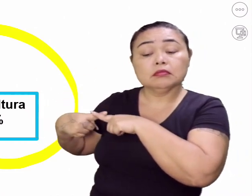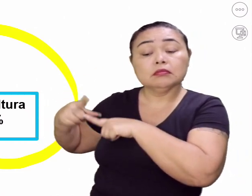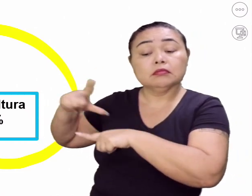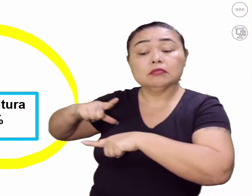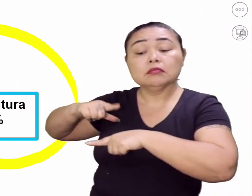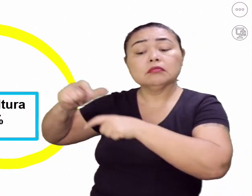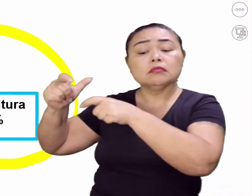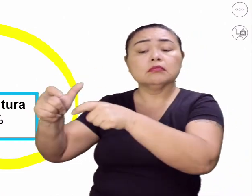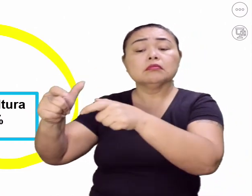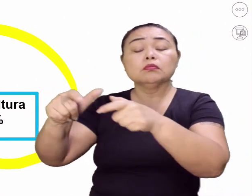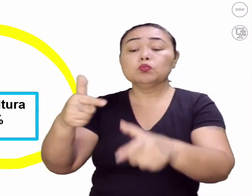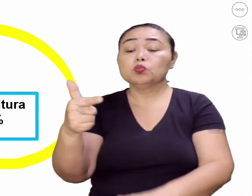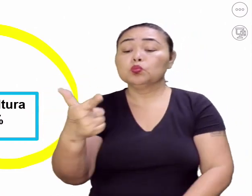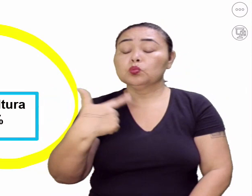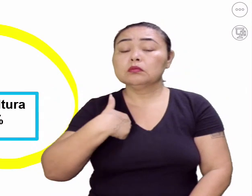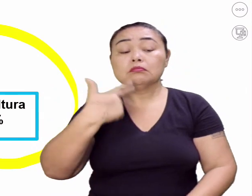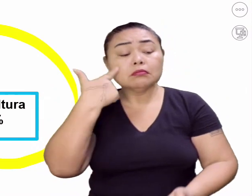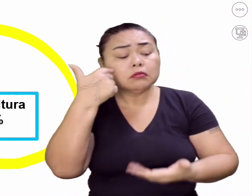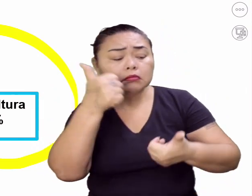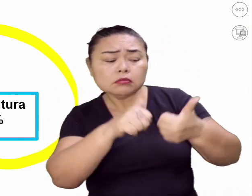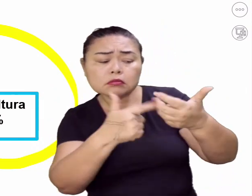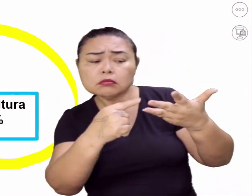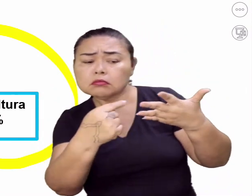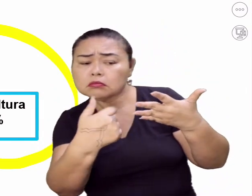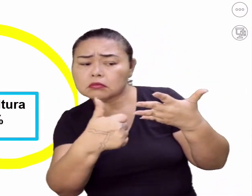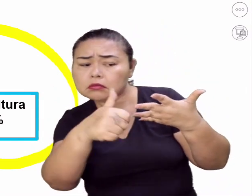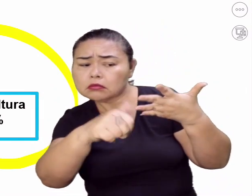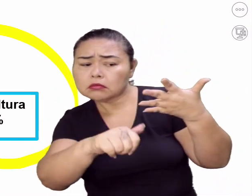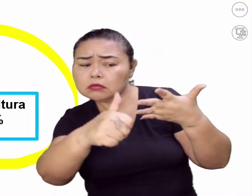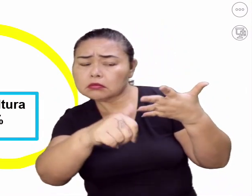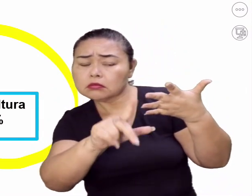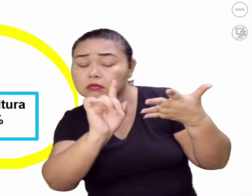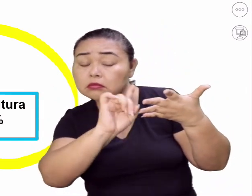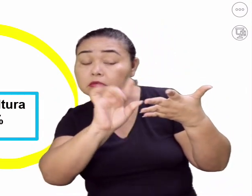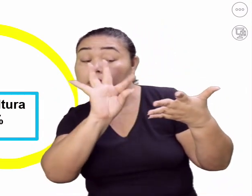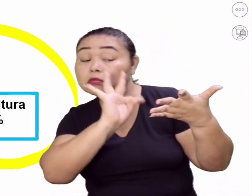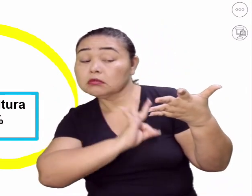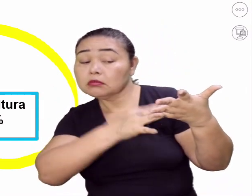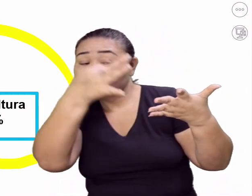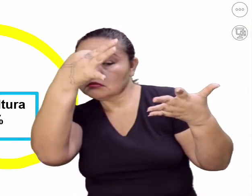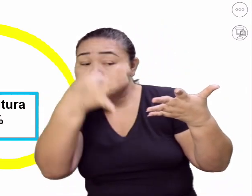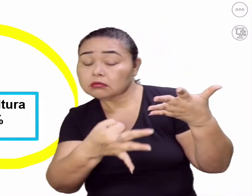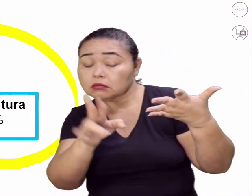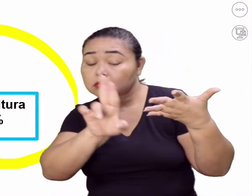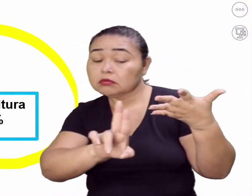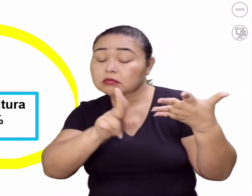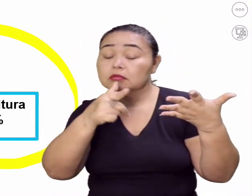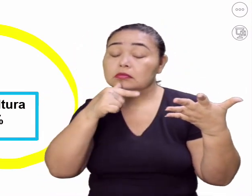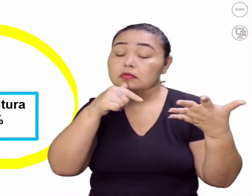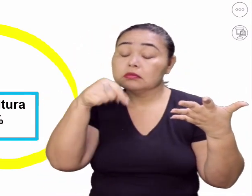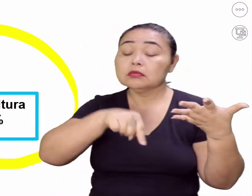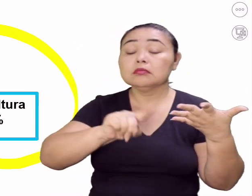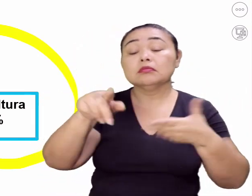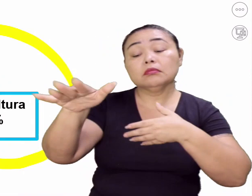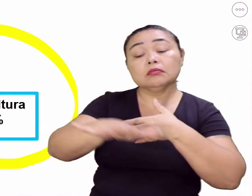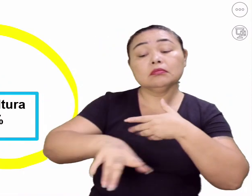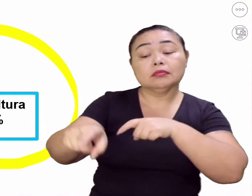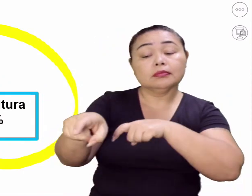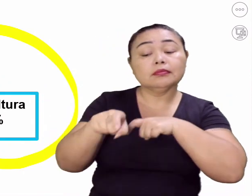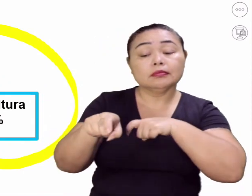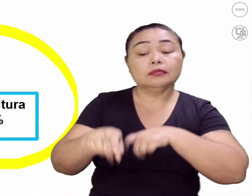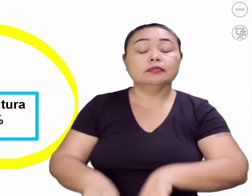muitos lugares que não tem um critério ou uma técnica adequada da utilização da água na agricultura.